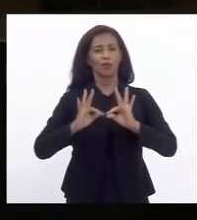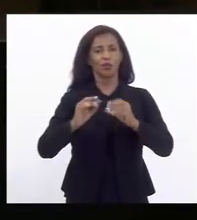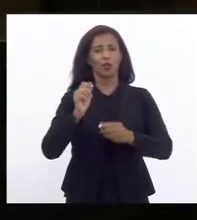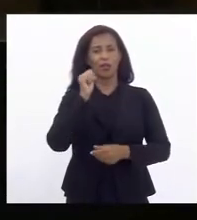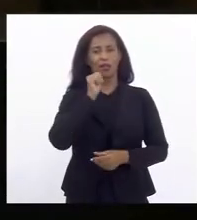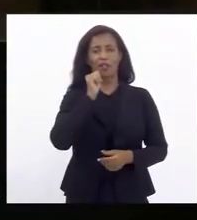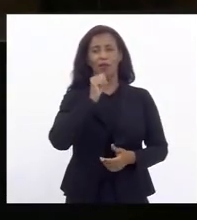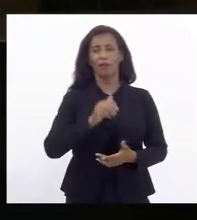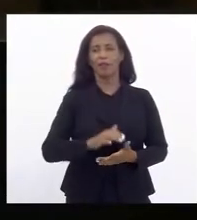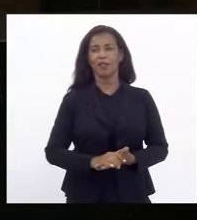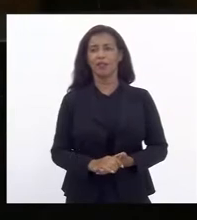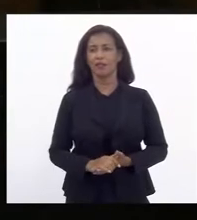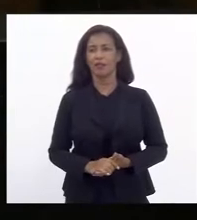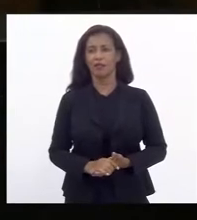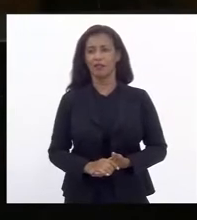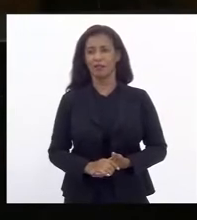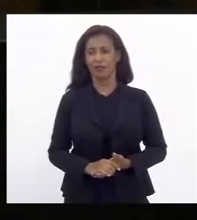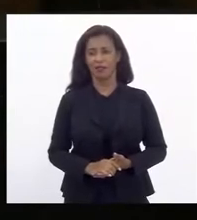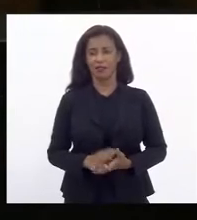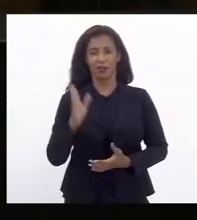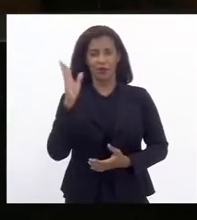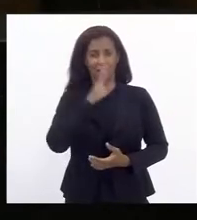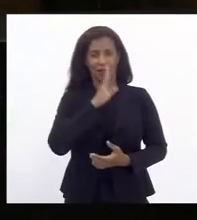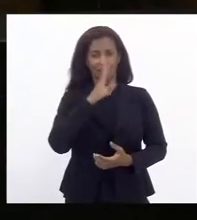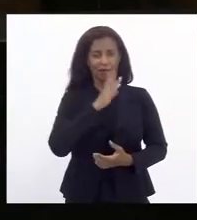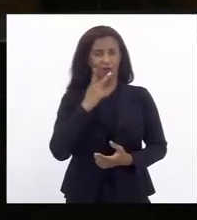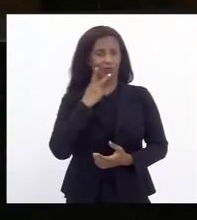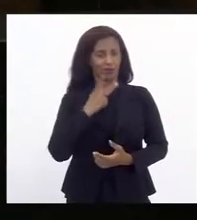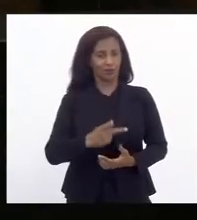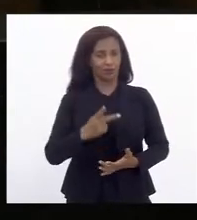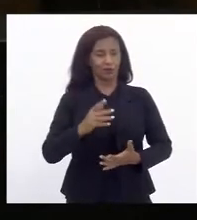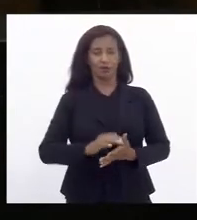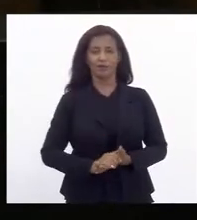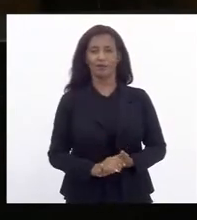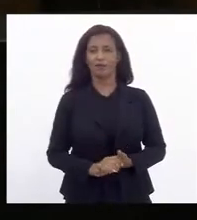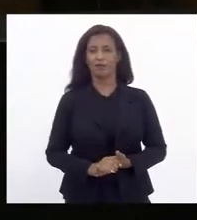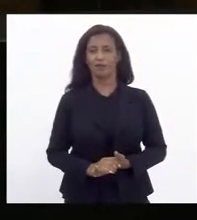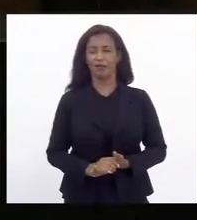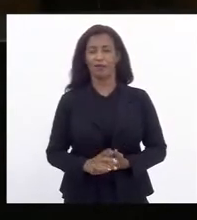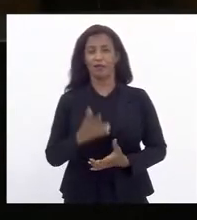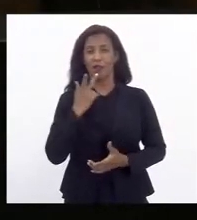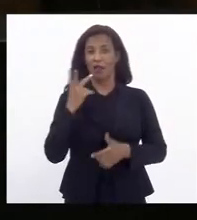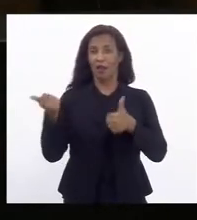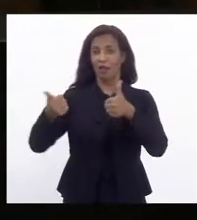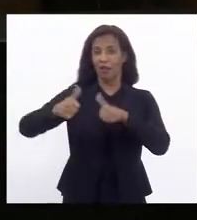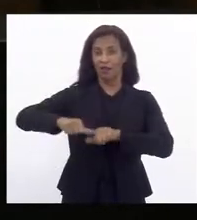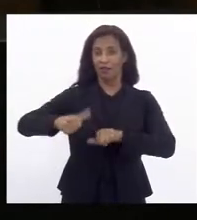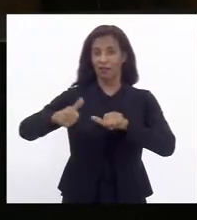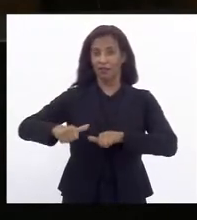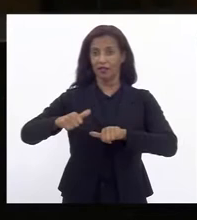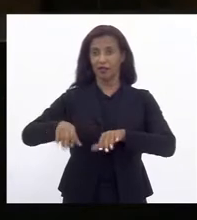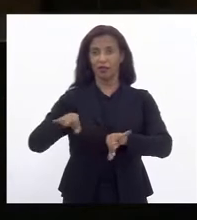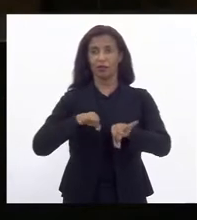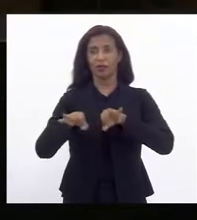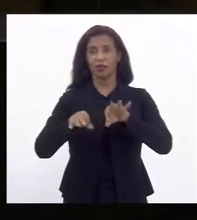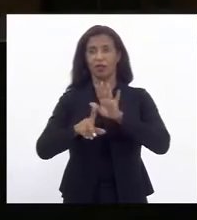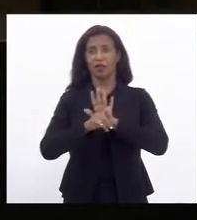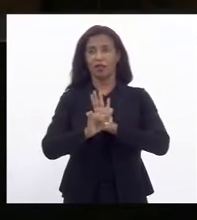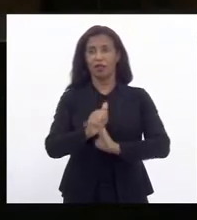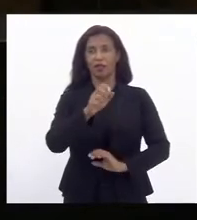e todos. Eu quero rapidamente, senhor presidente, fazer aqui também uma análise sobre o projeto de